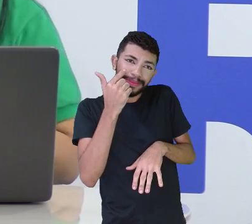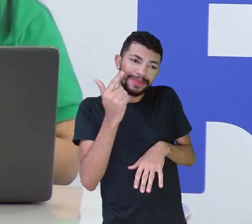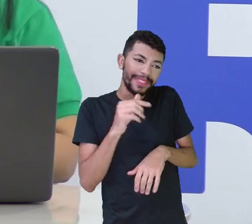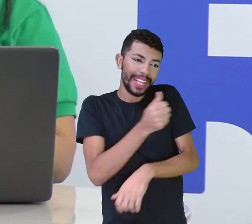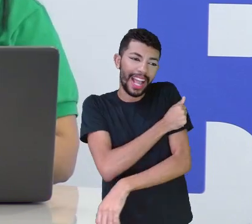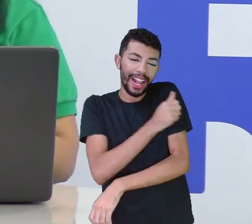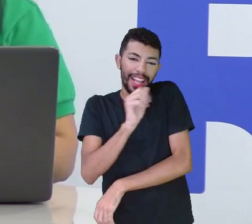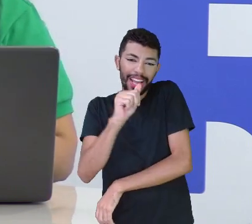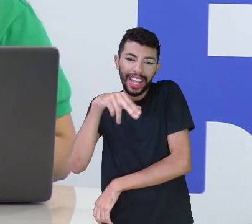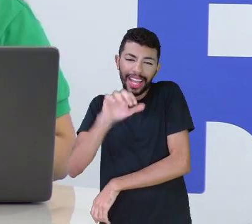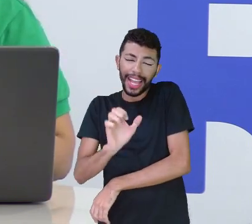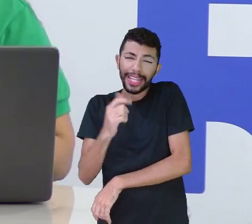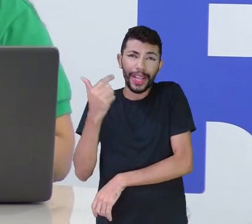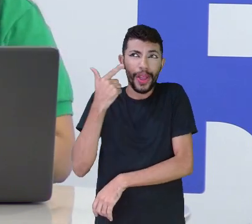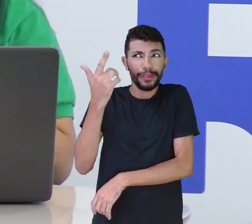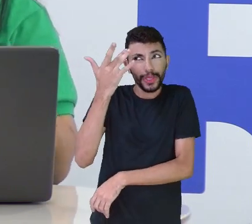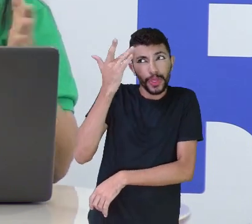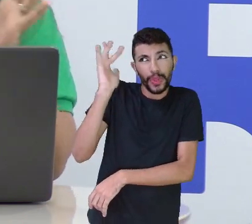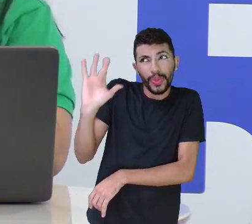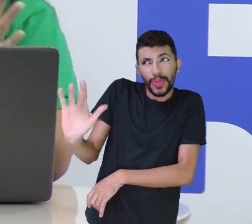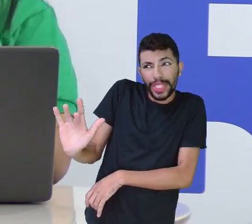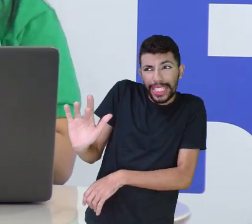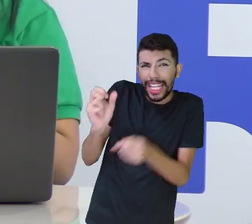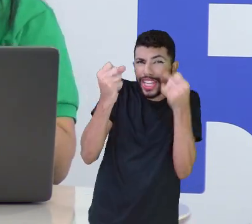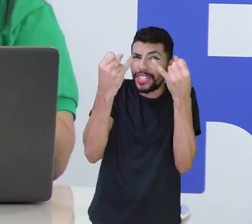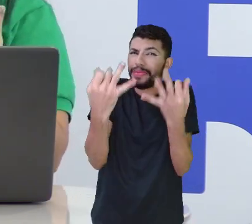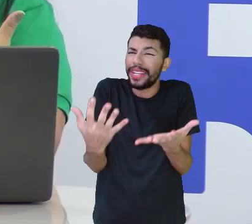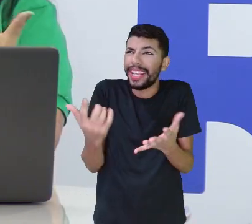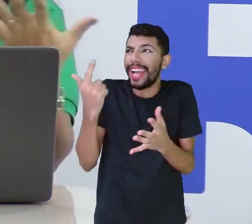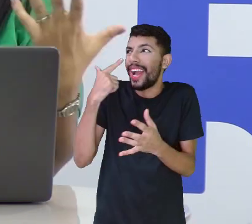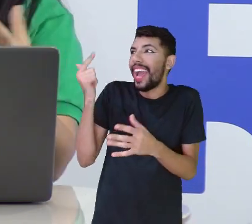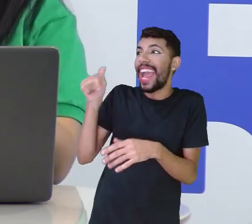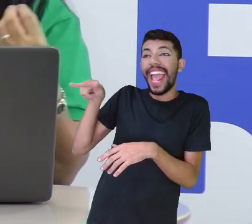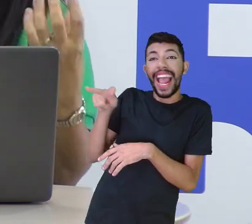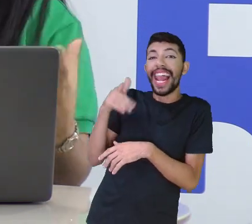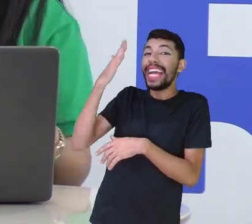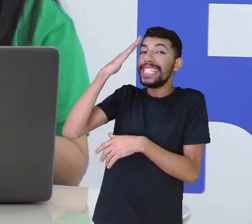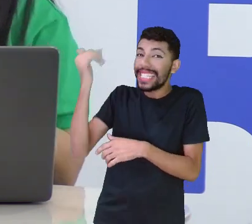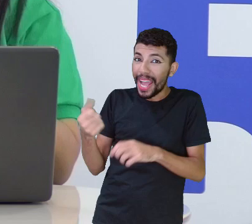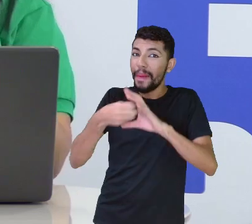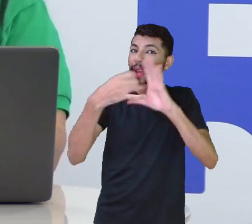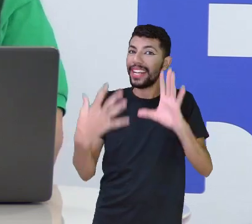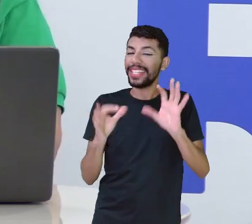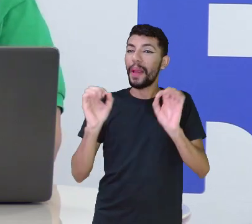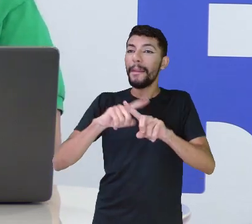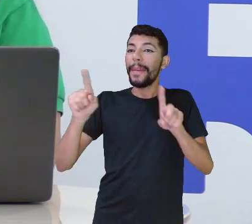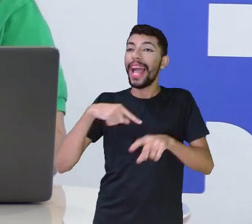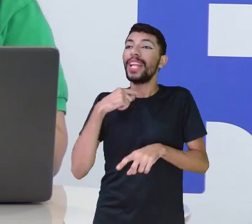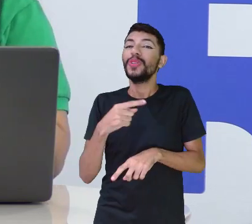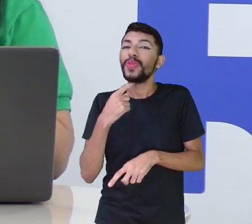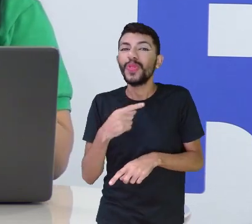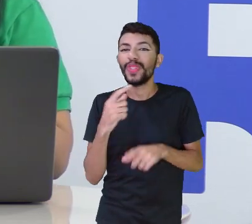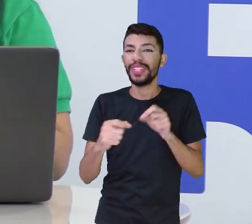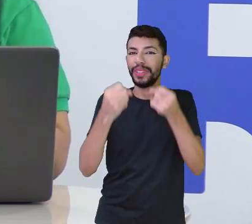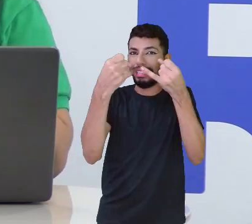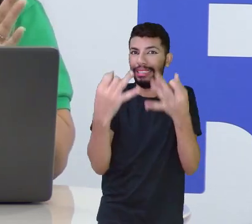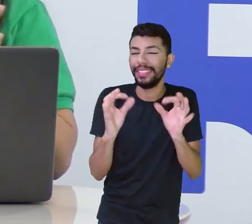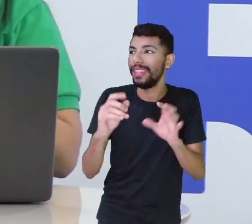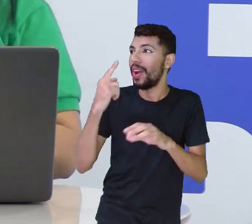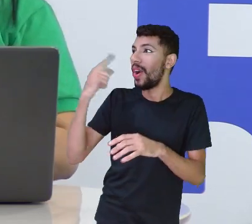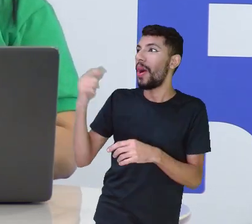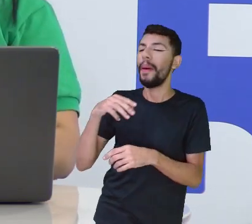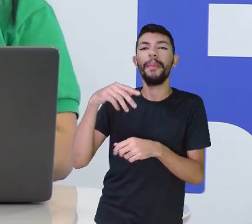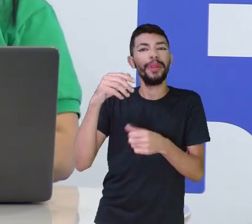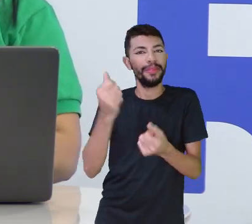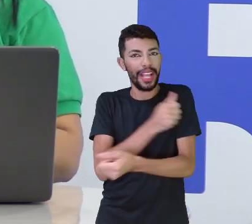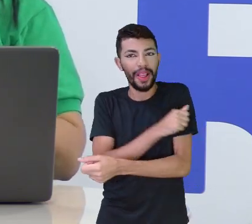Anne disse, não sei, tia. Aí a Michele fez, eu não sei explicar. Tipo, ela sabe as características, que ela não está conseguindo aí. Aí, pronto,